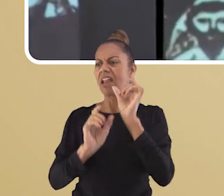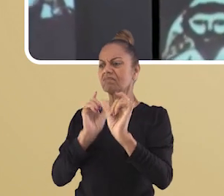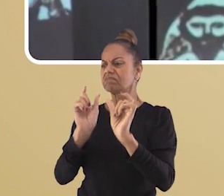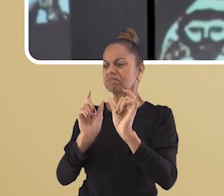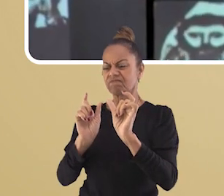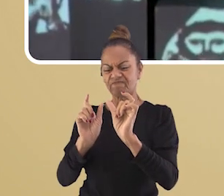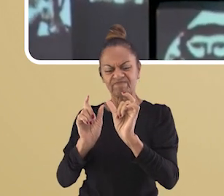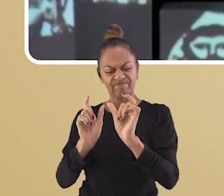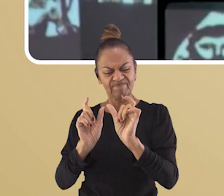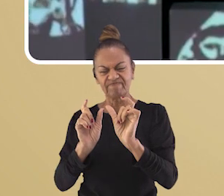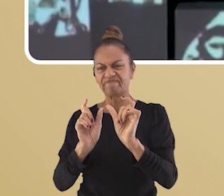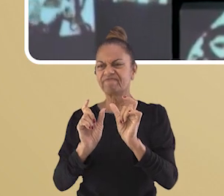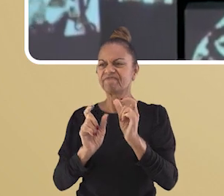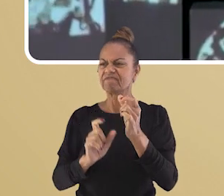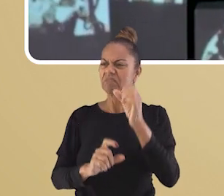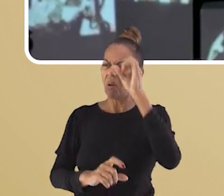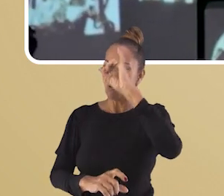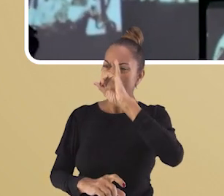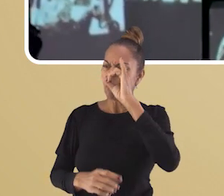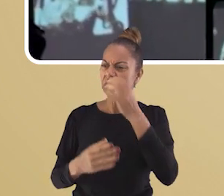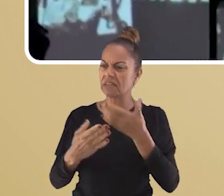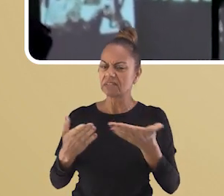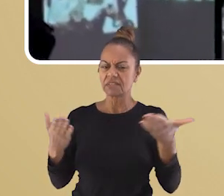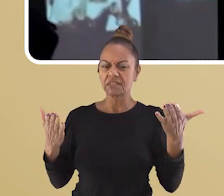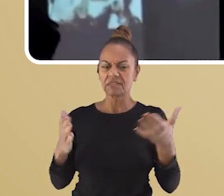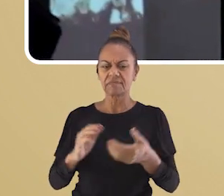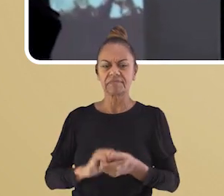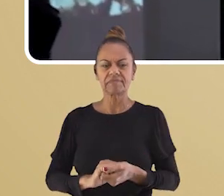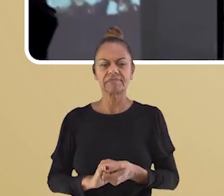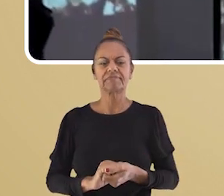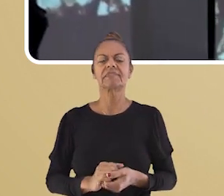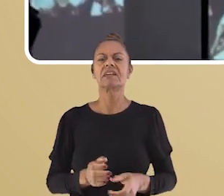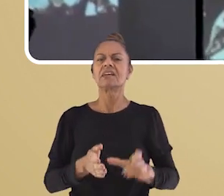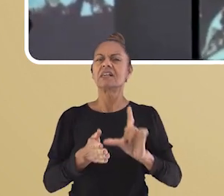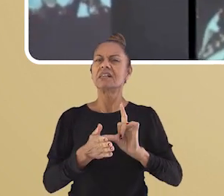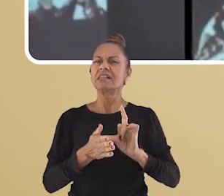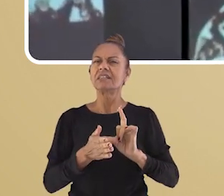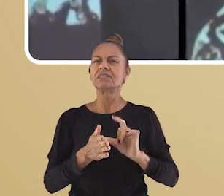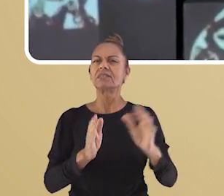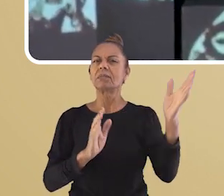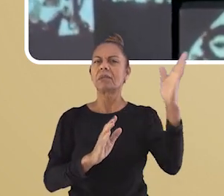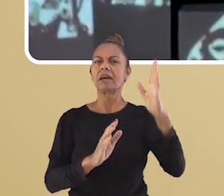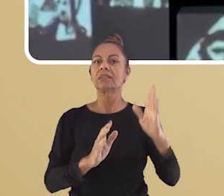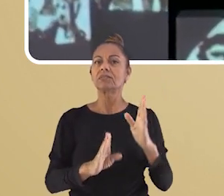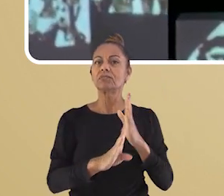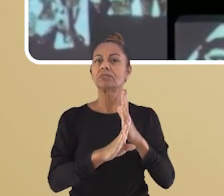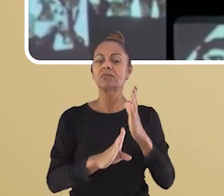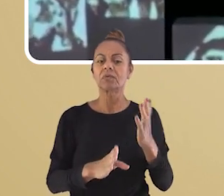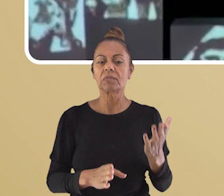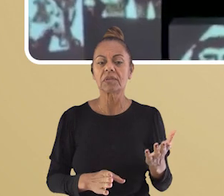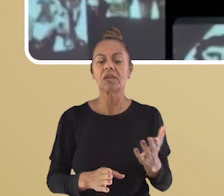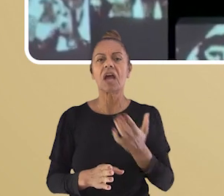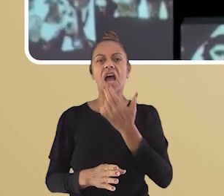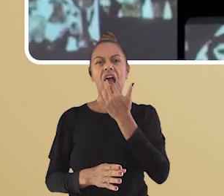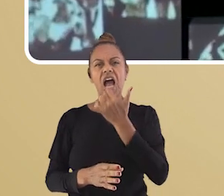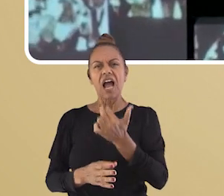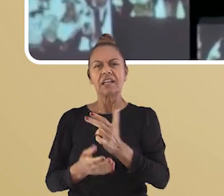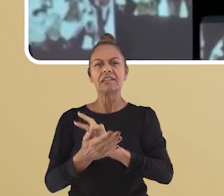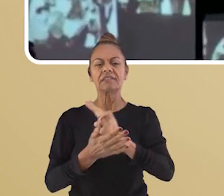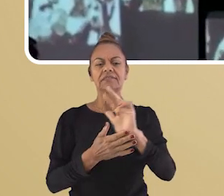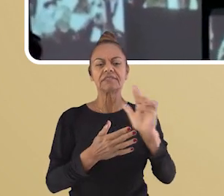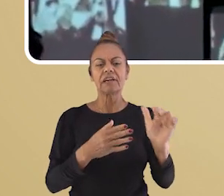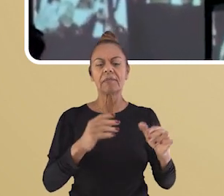poeta Zé da Luz! Antes de 1500, o Brasil era uma terra de diversas línguas. Mas com a colonização e a imigração de outros